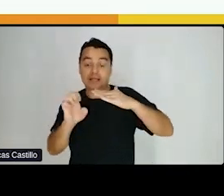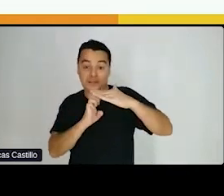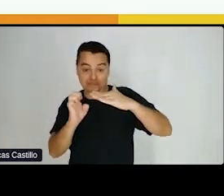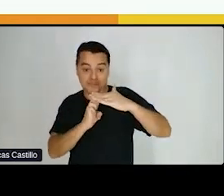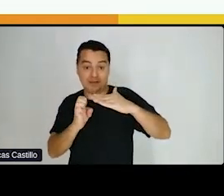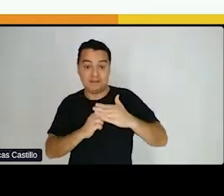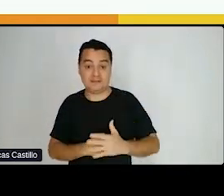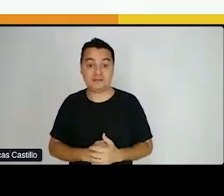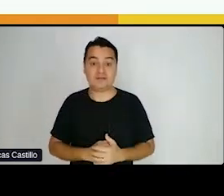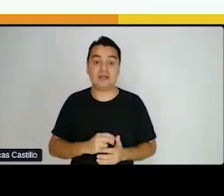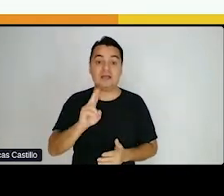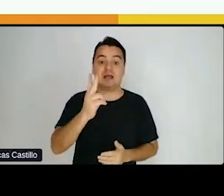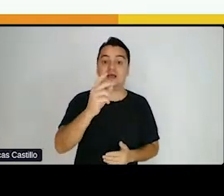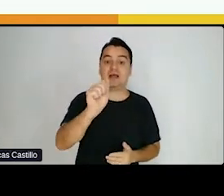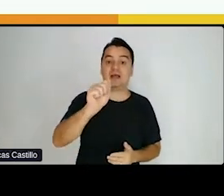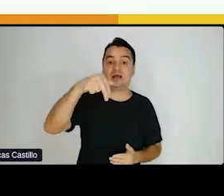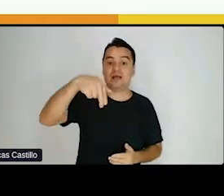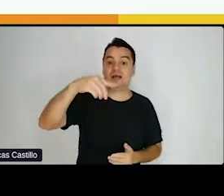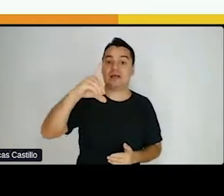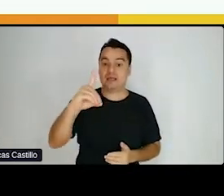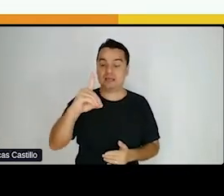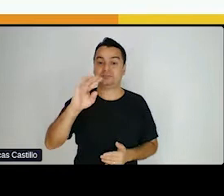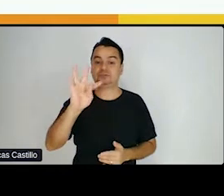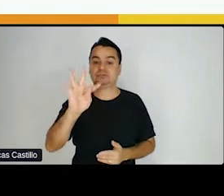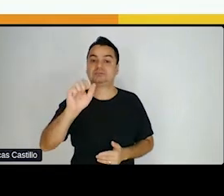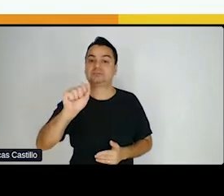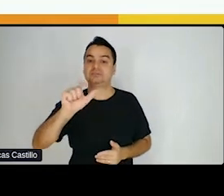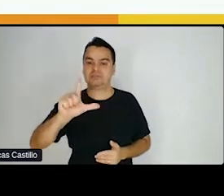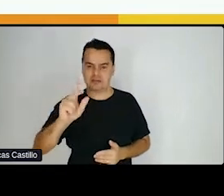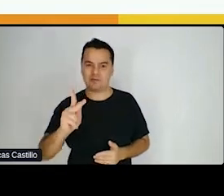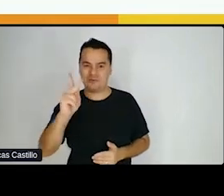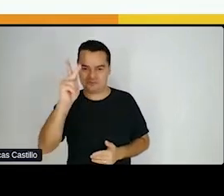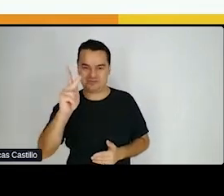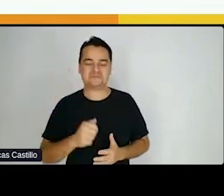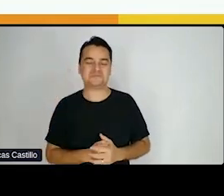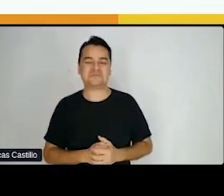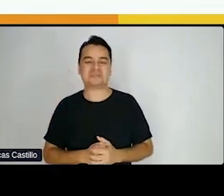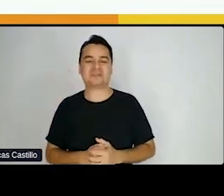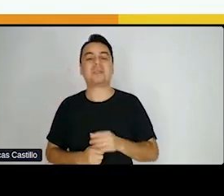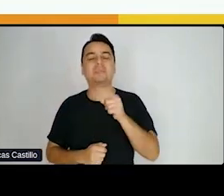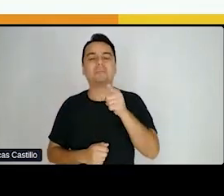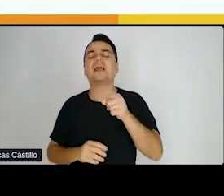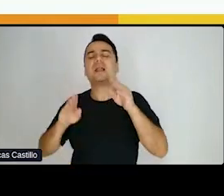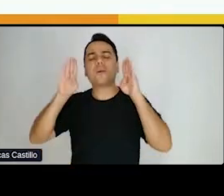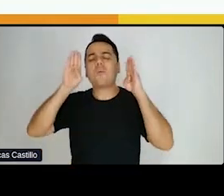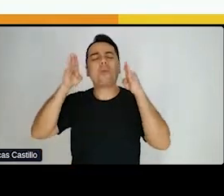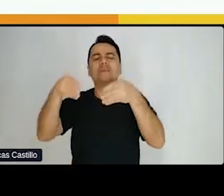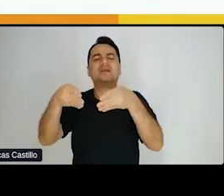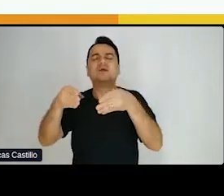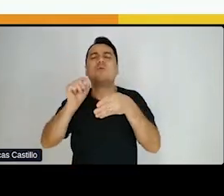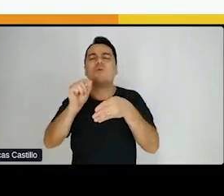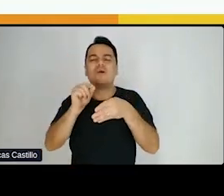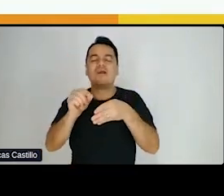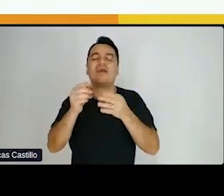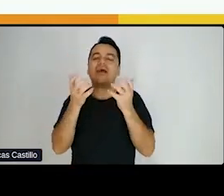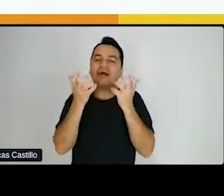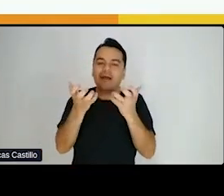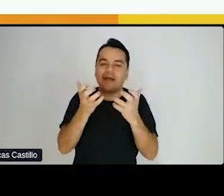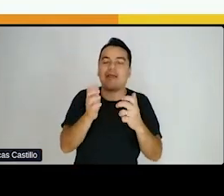denominada Renditalk, tá? A empresa tem como objetivo aí principal, né, quebrar a barreira que